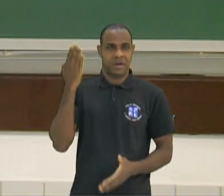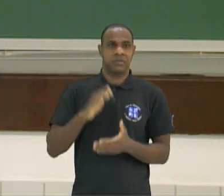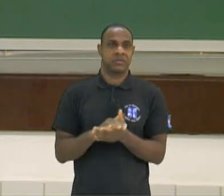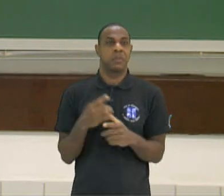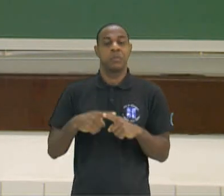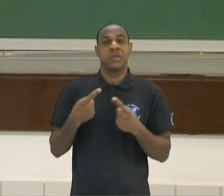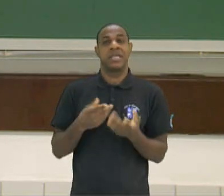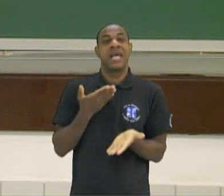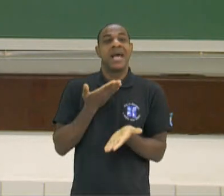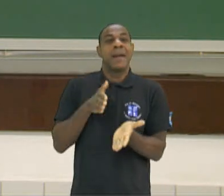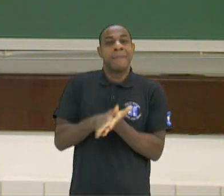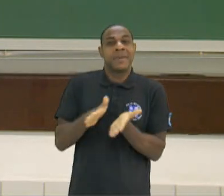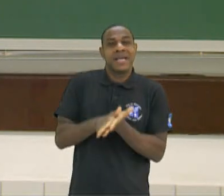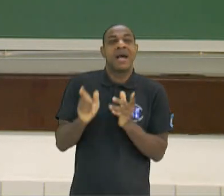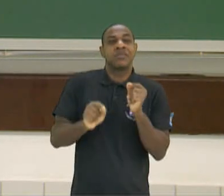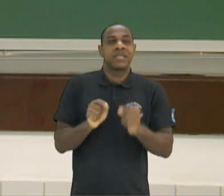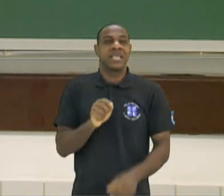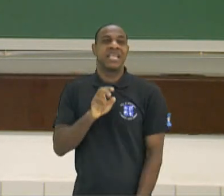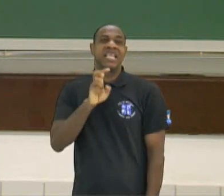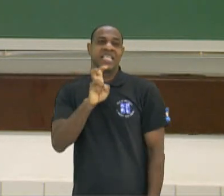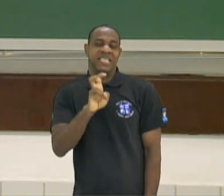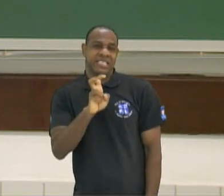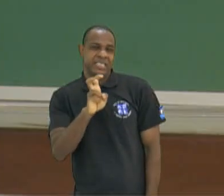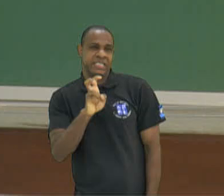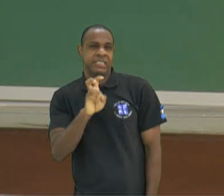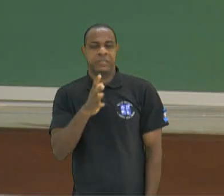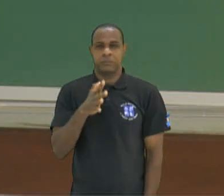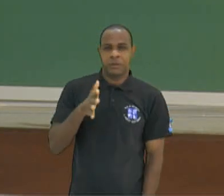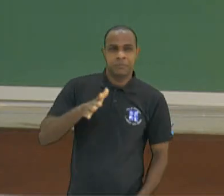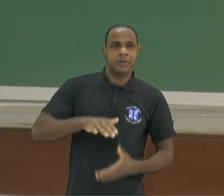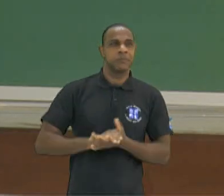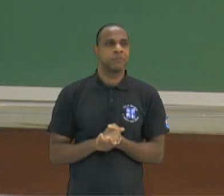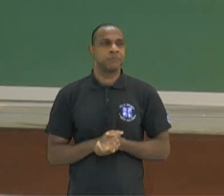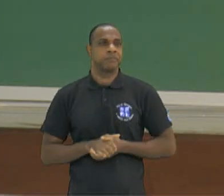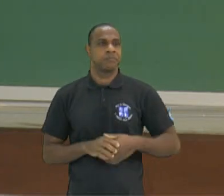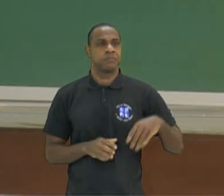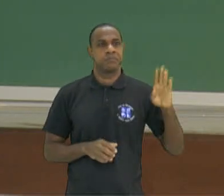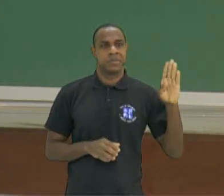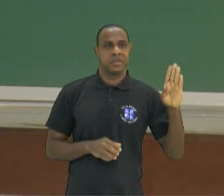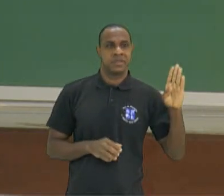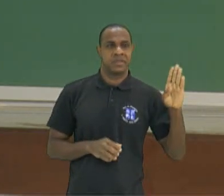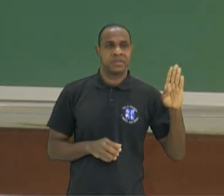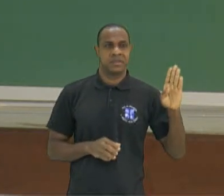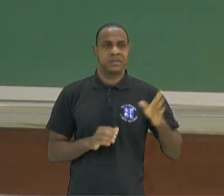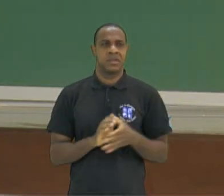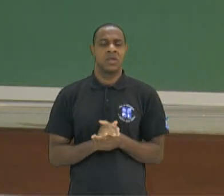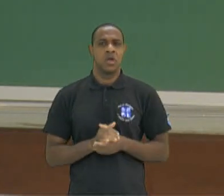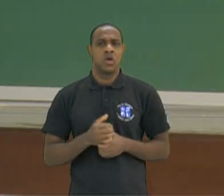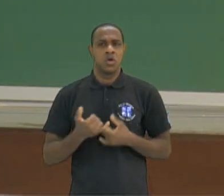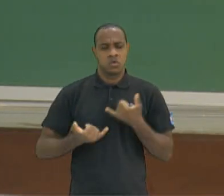né? Exer Games, a respectable workout. It's true. Né, os Exer Games, ou os